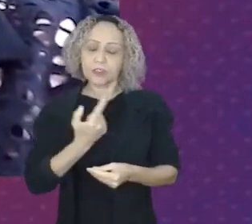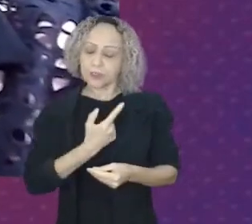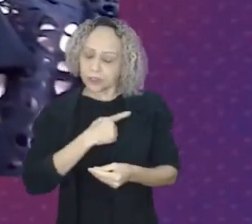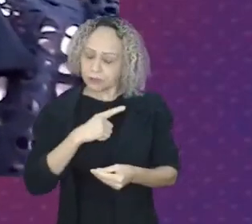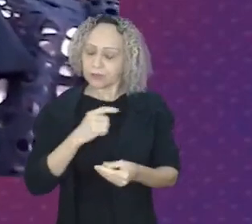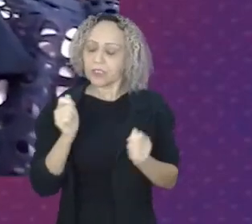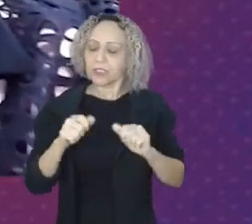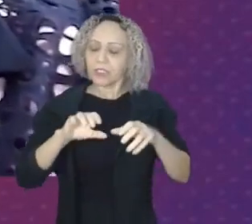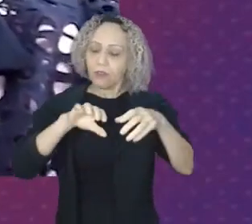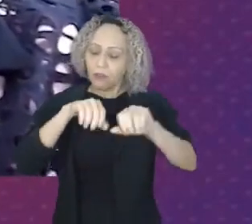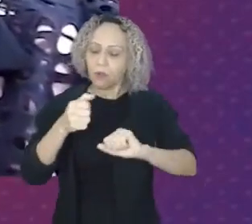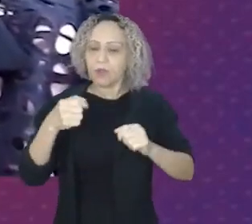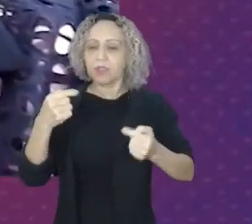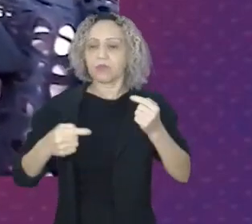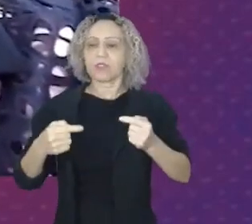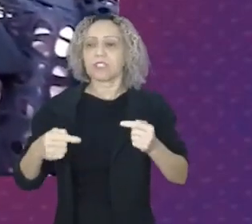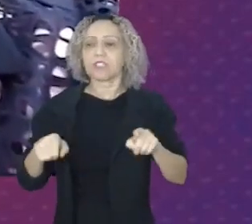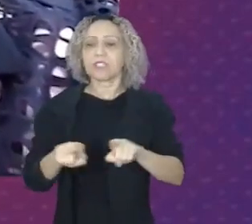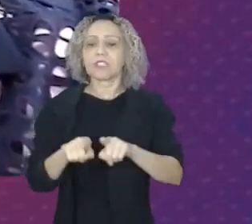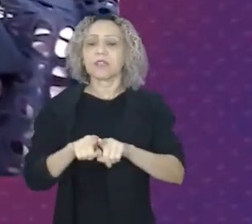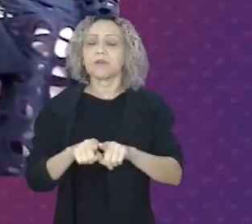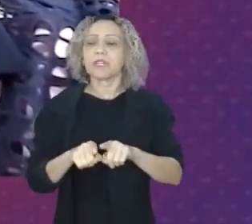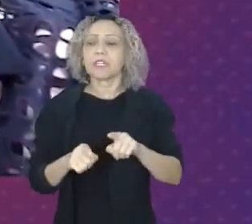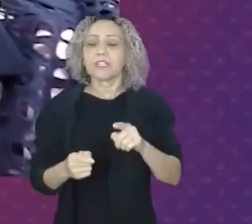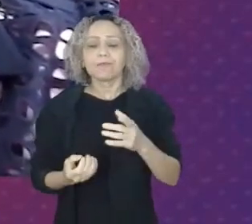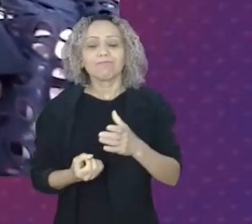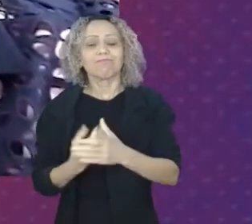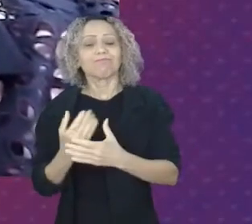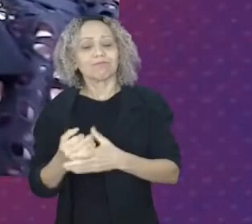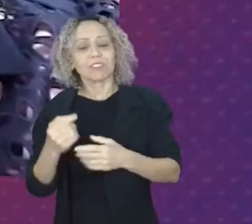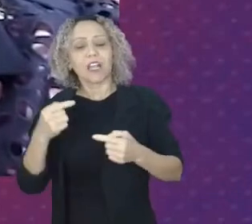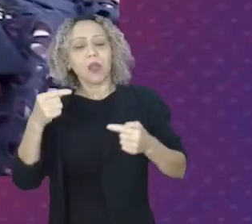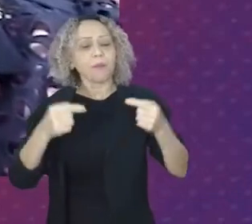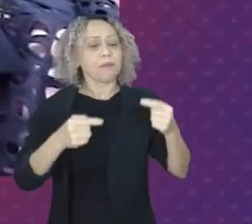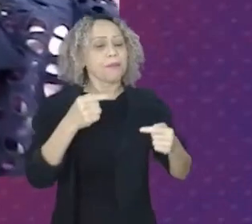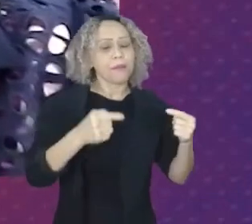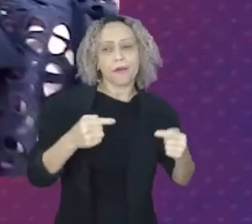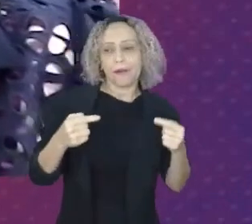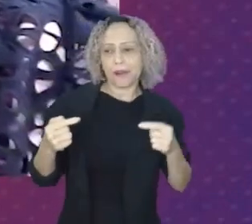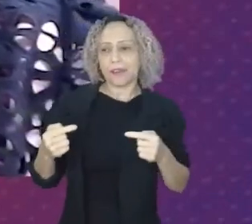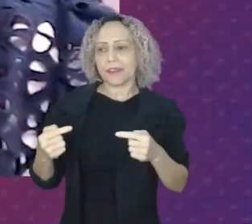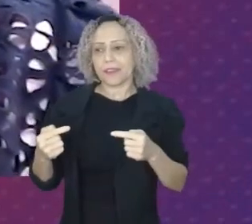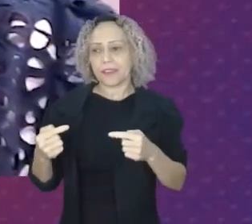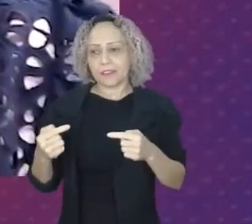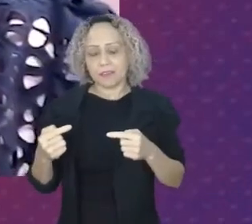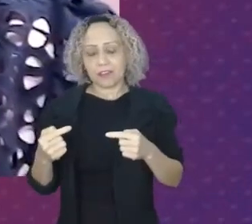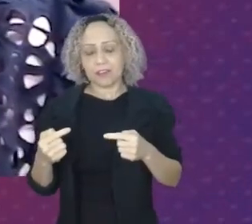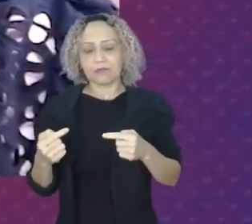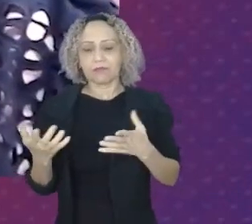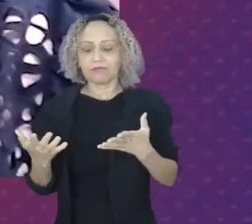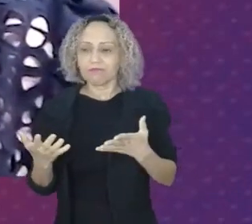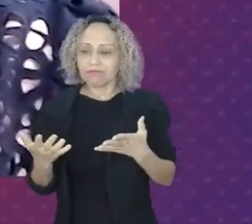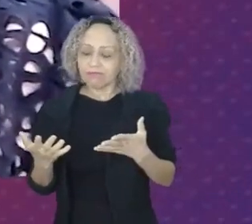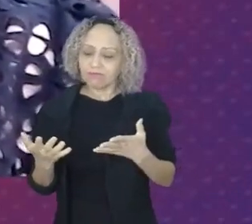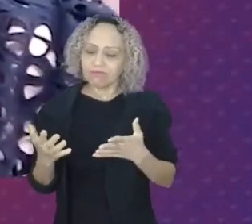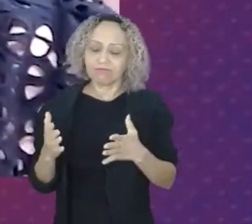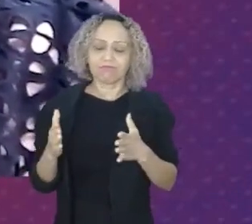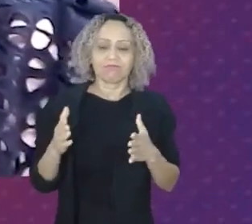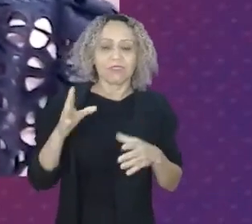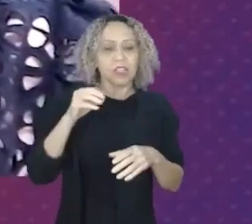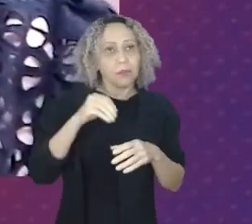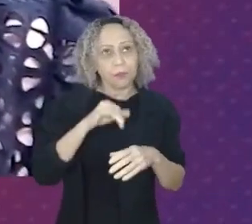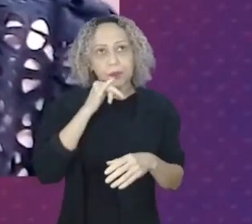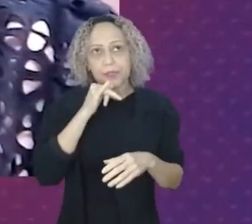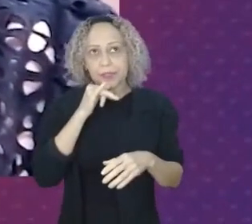de condições também de implementarmos essa política estando à frente dos cargos, né, no momento da